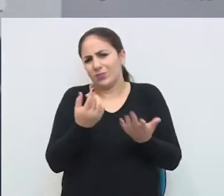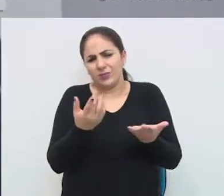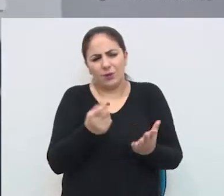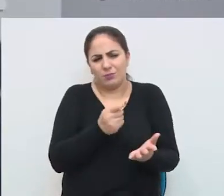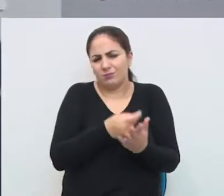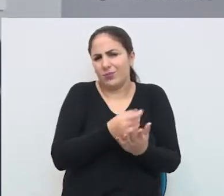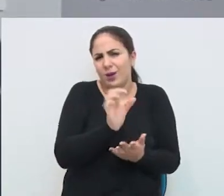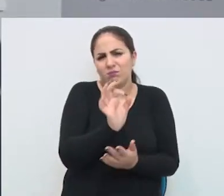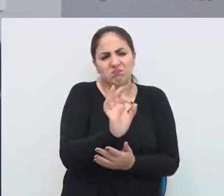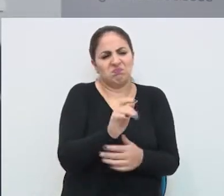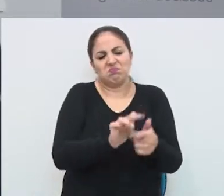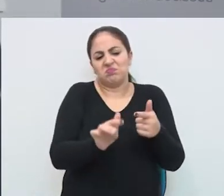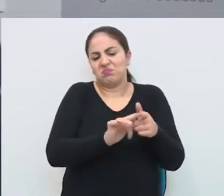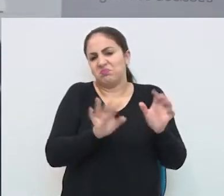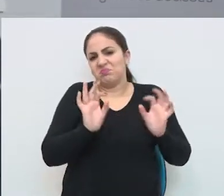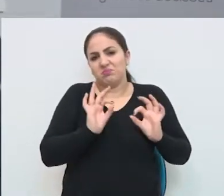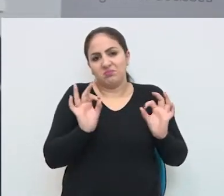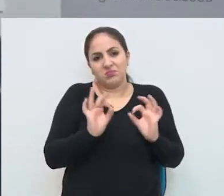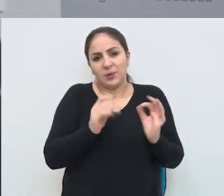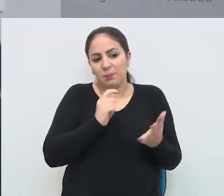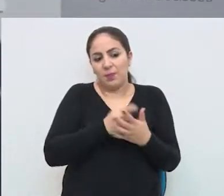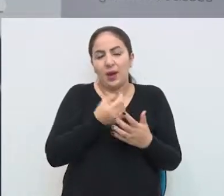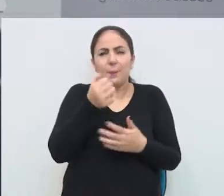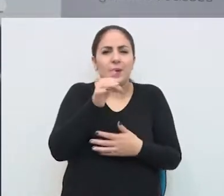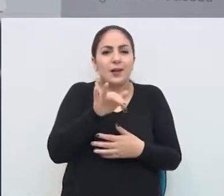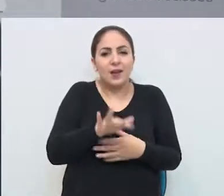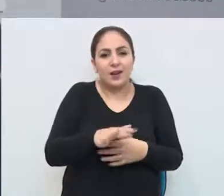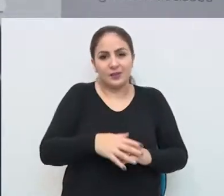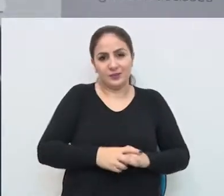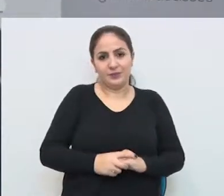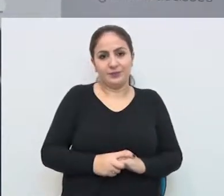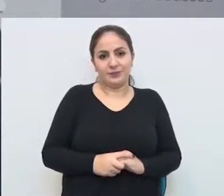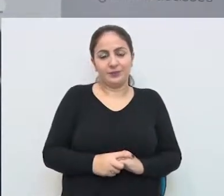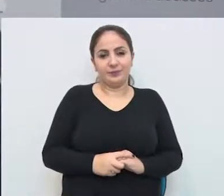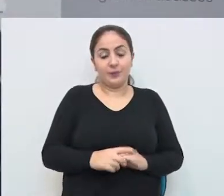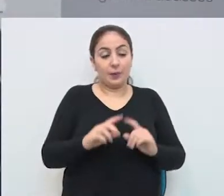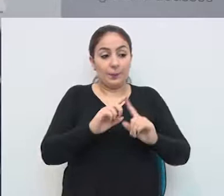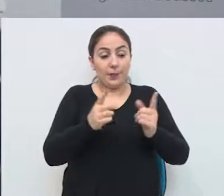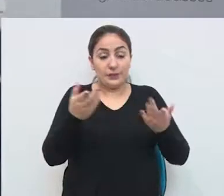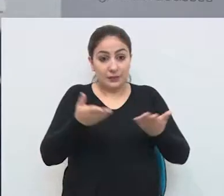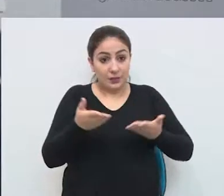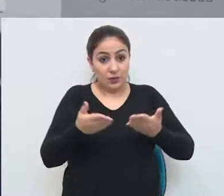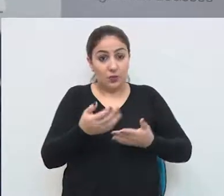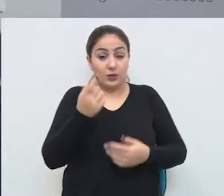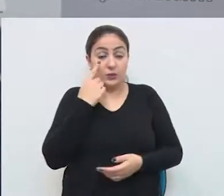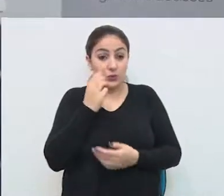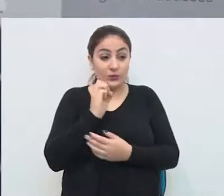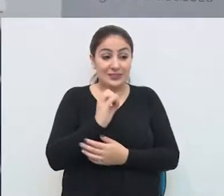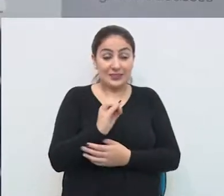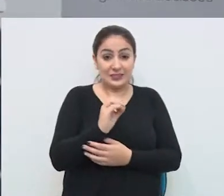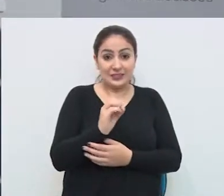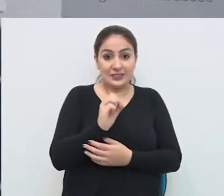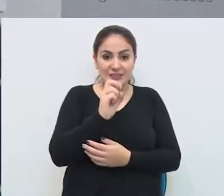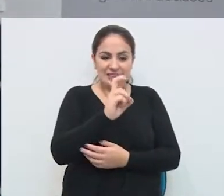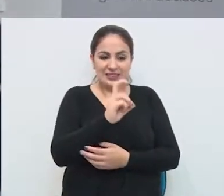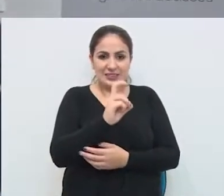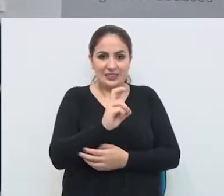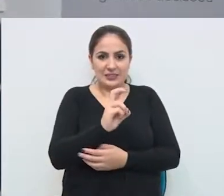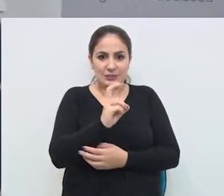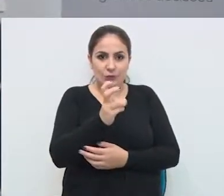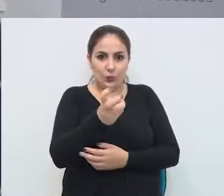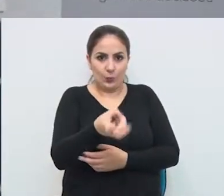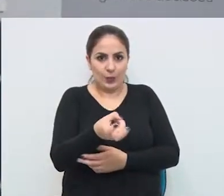muito pouco. Eles pagam a multa, não tem problema nenhum, né? Agora, simplesmente, nós estamos partindo assim, ó, de 5